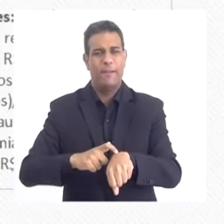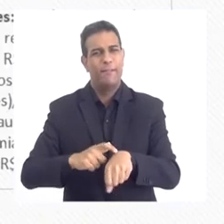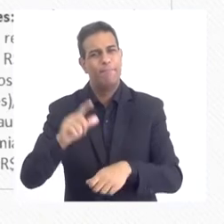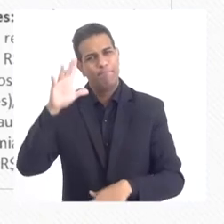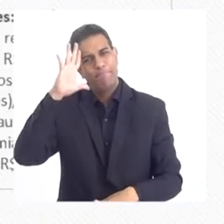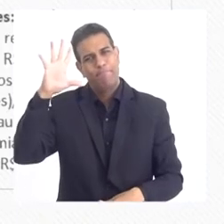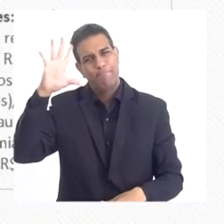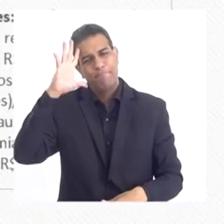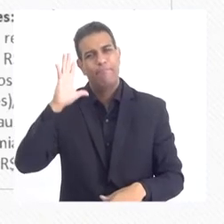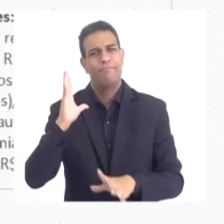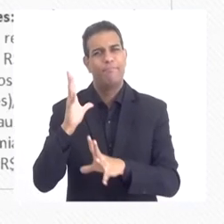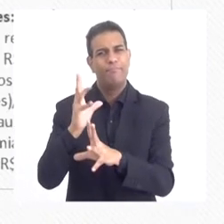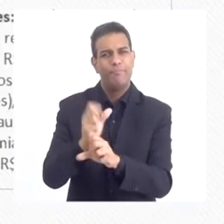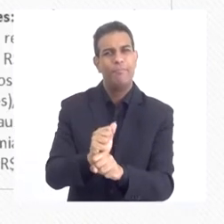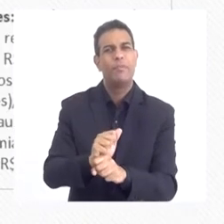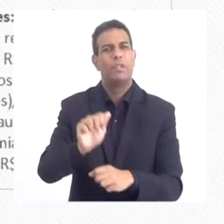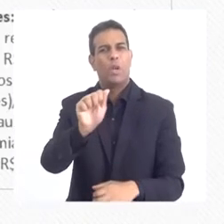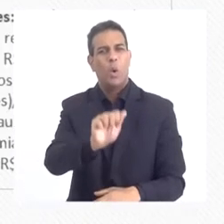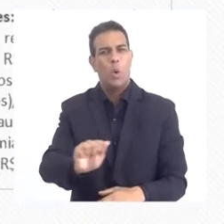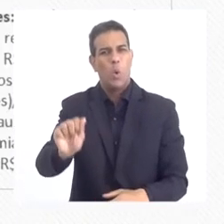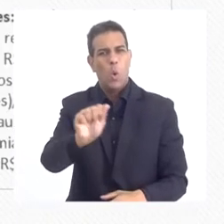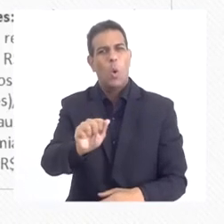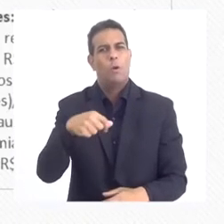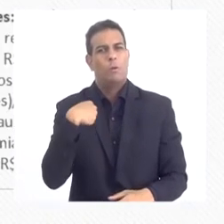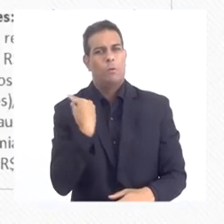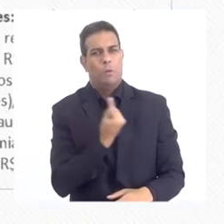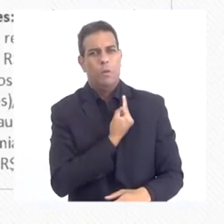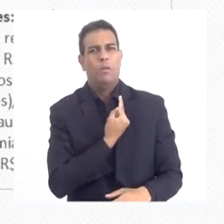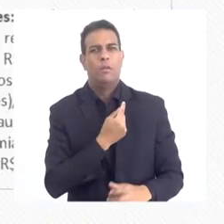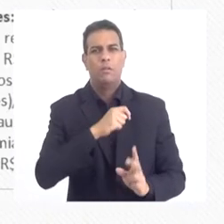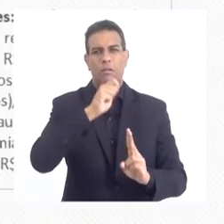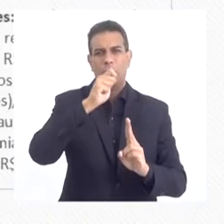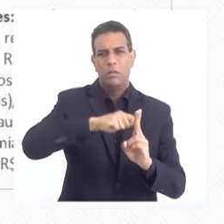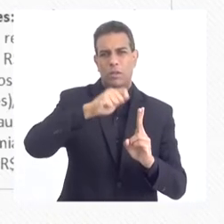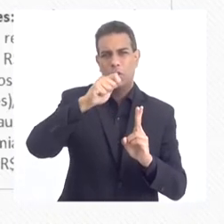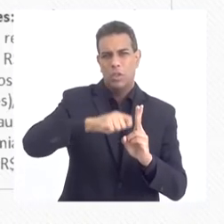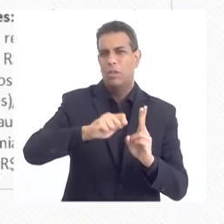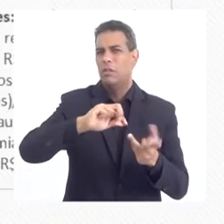refletido um pouco até agosto também, mas mais nos últimos 2 meses,